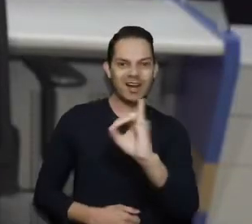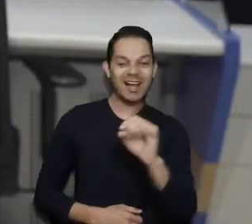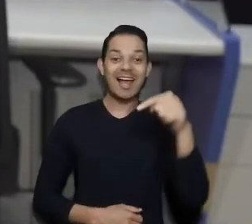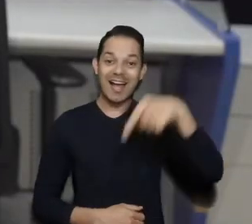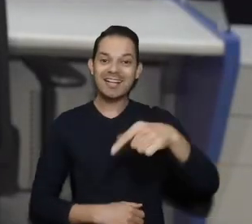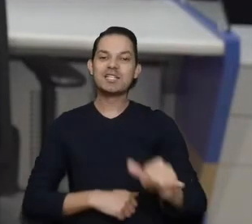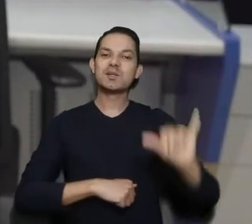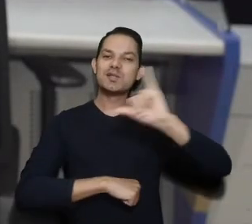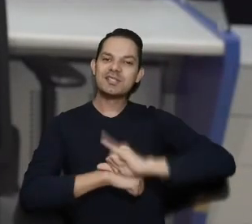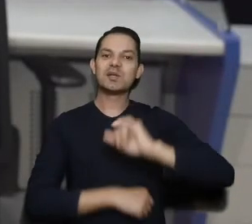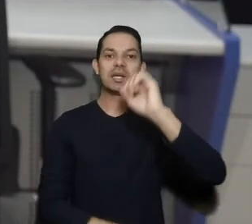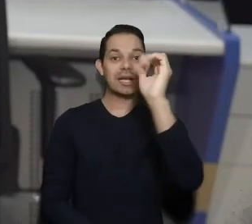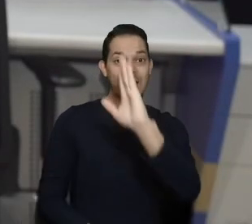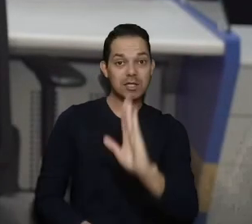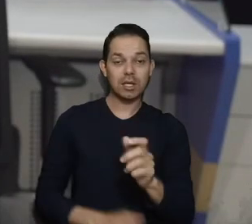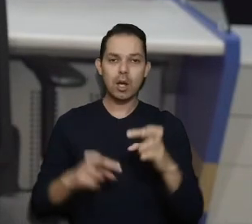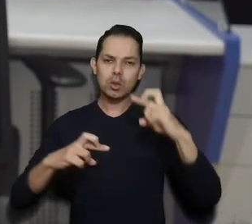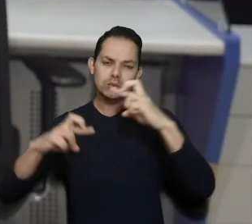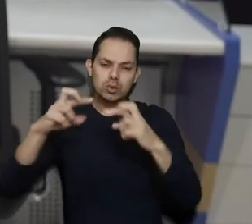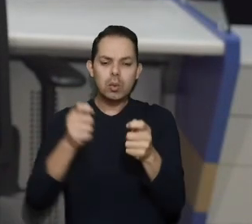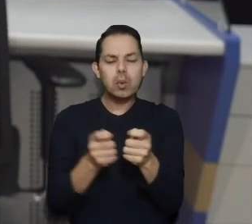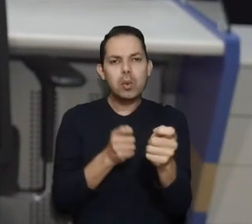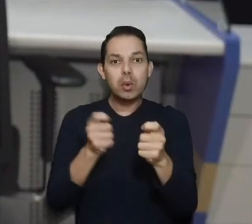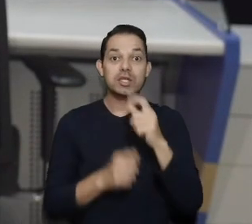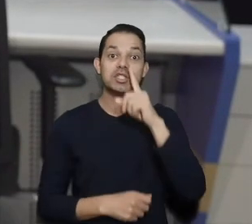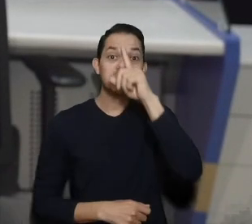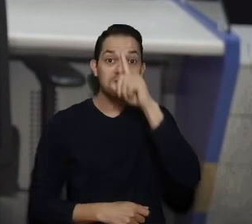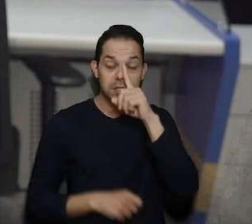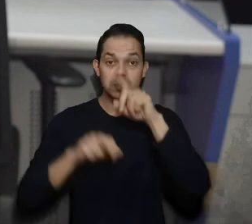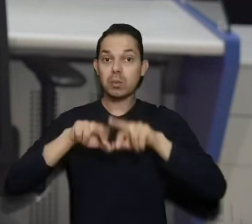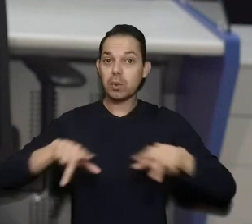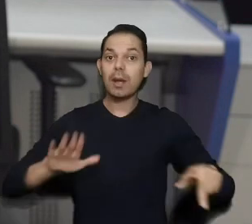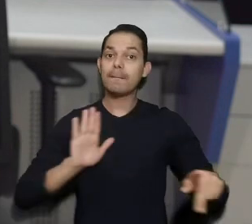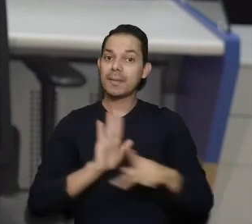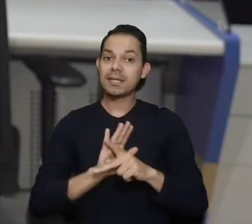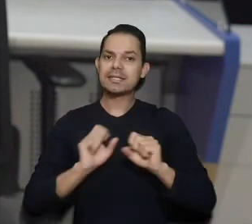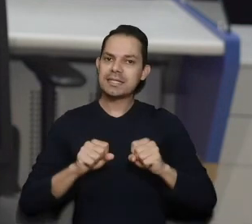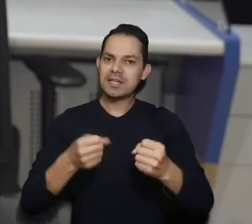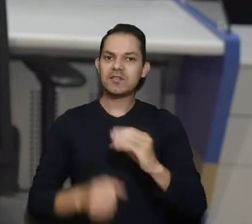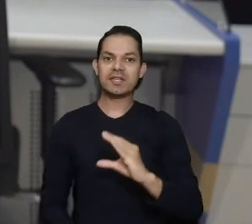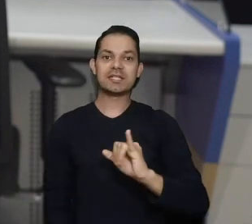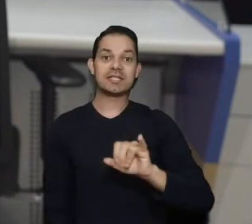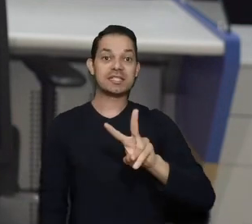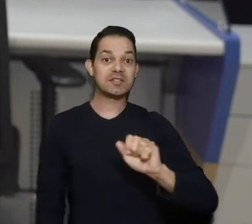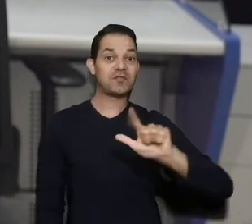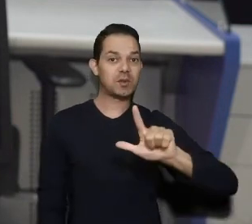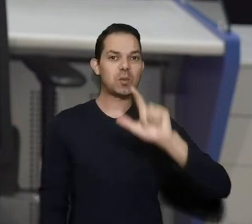Olá! Estamos no Centro Nacional de Gerenciamento de Riscos e Desastres, órgão da Defesa Civil